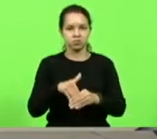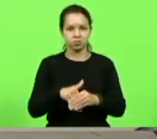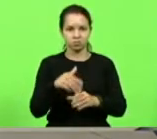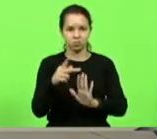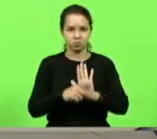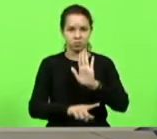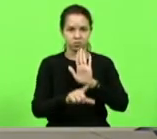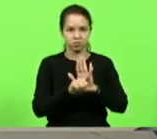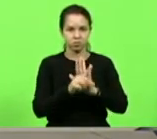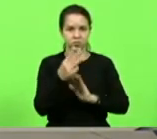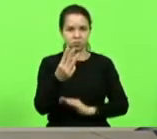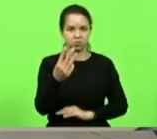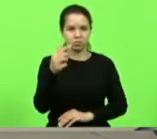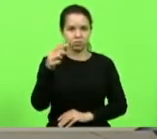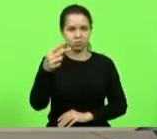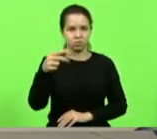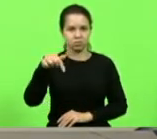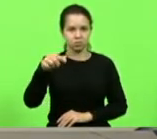projeto de lei